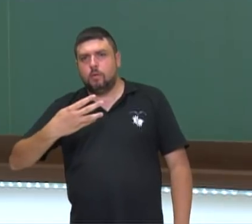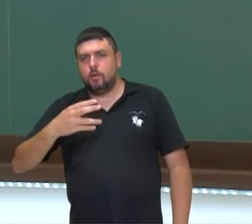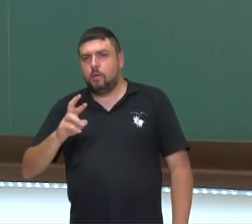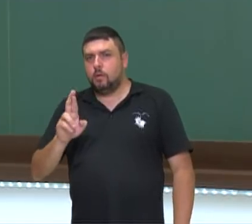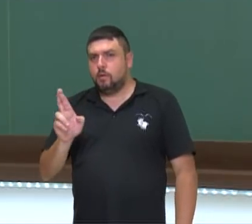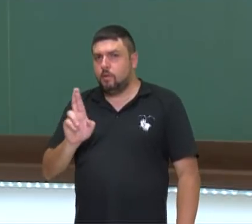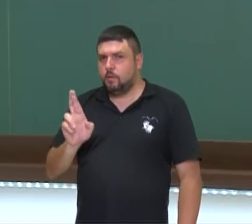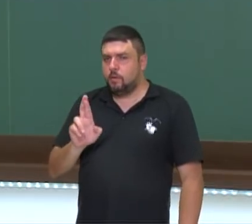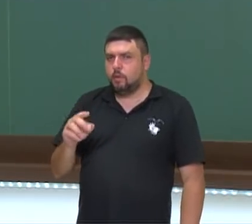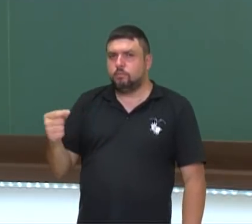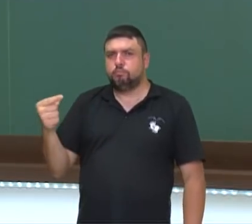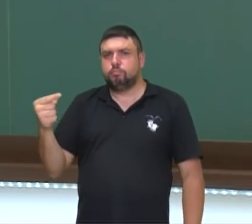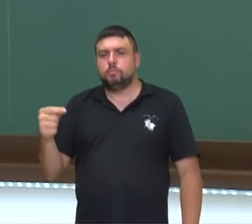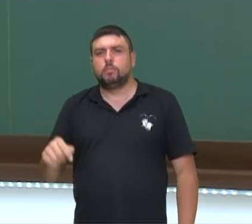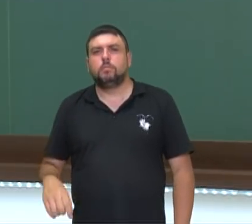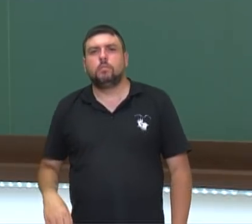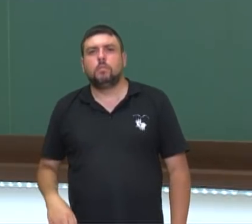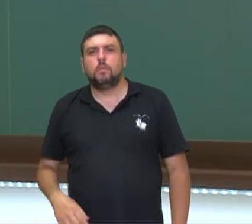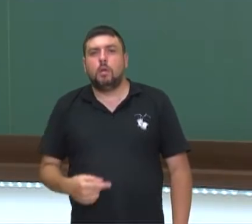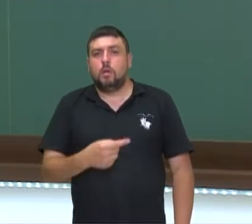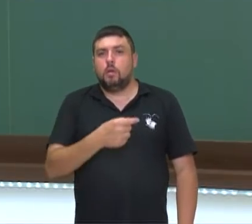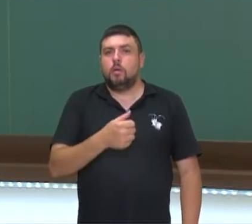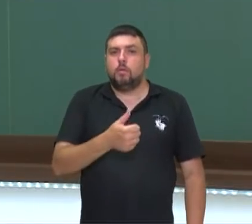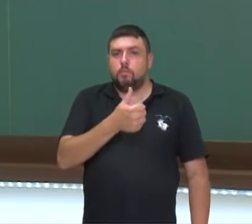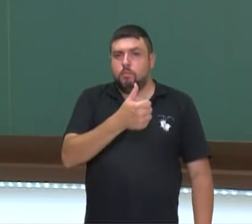1.704,60. Menos R$